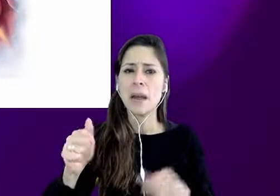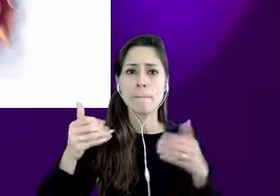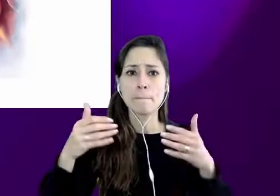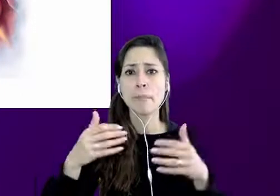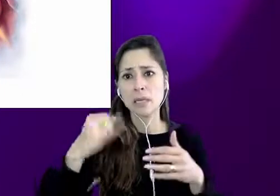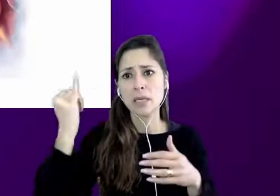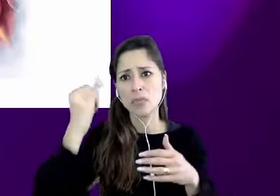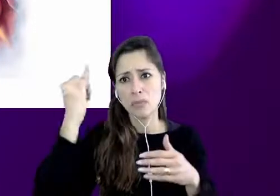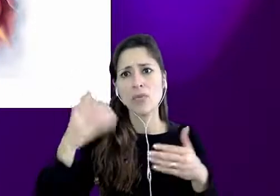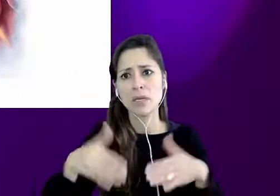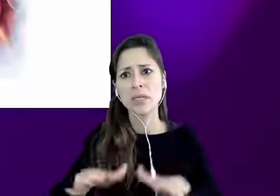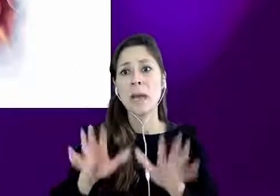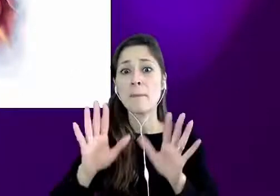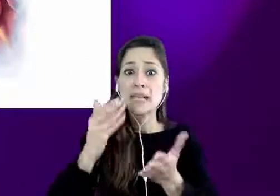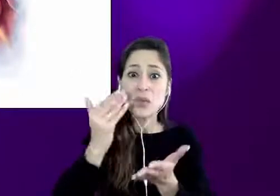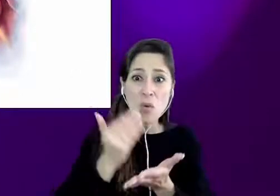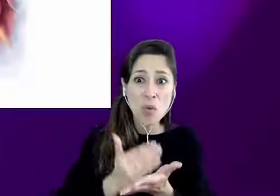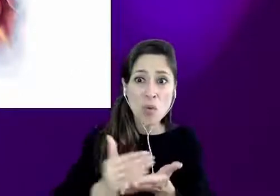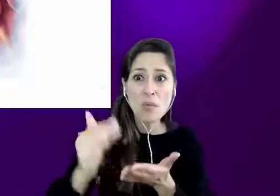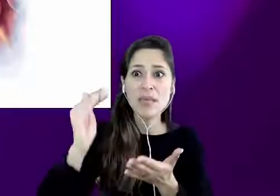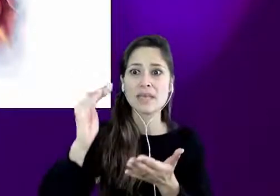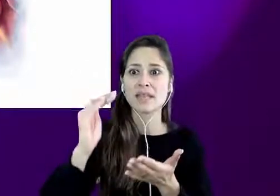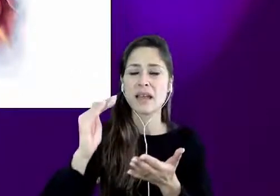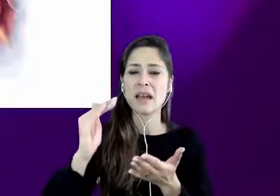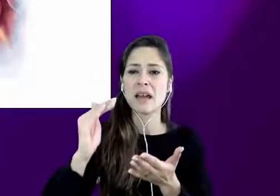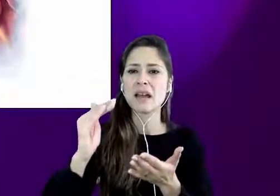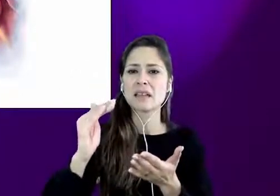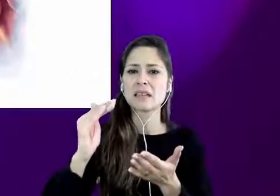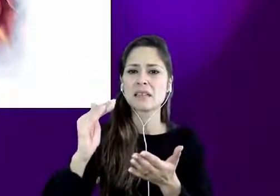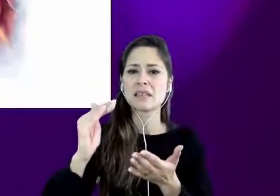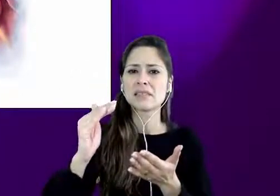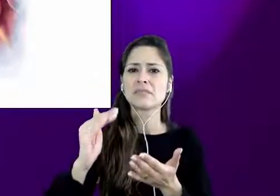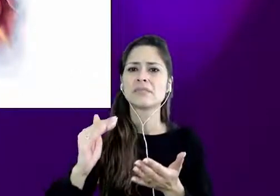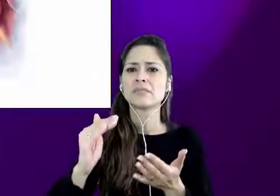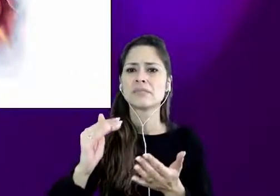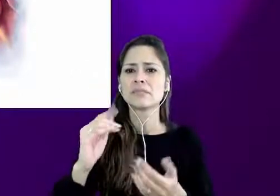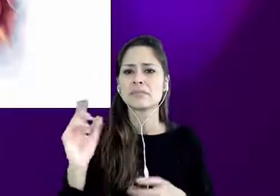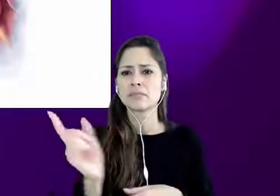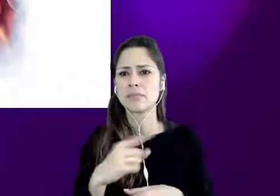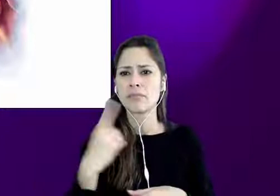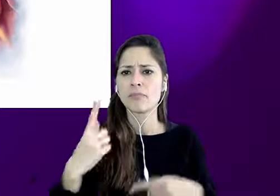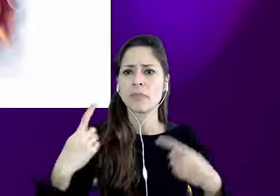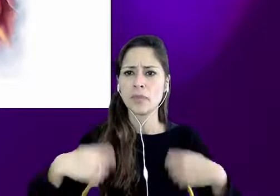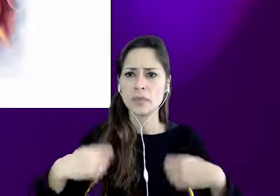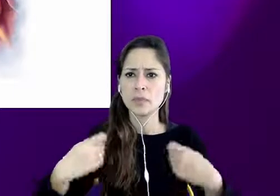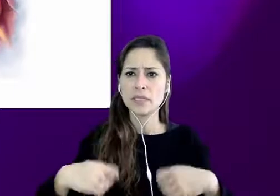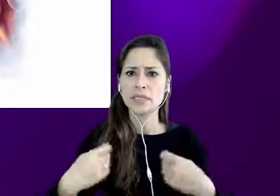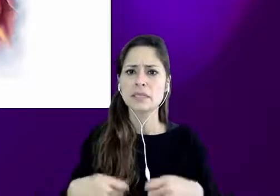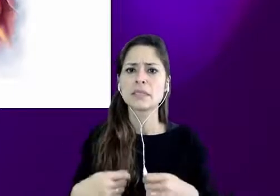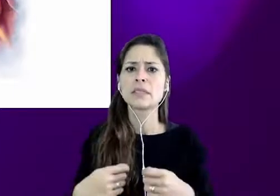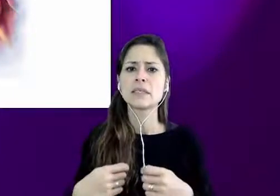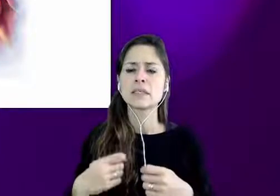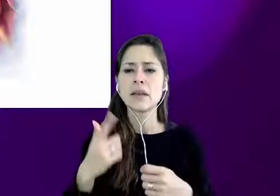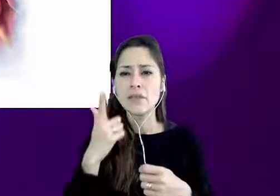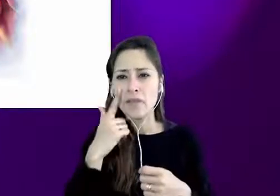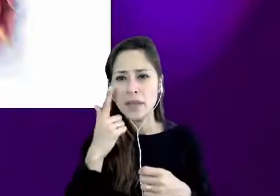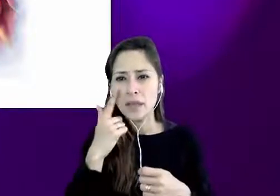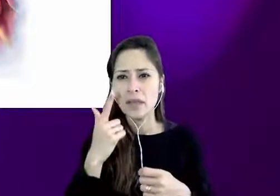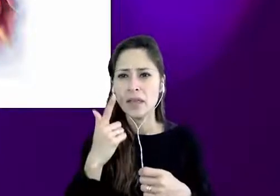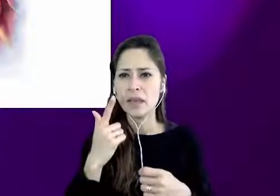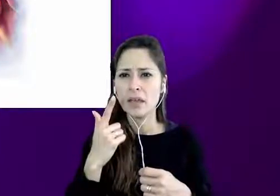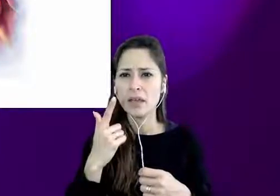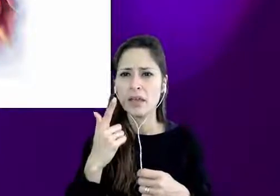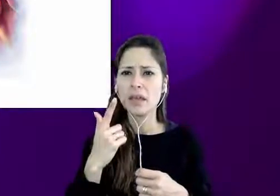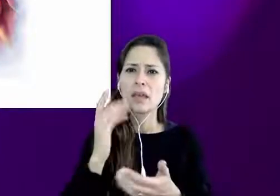só inicia uma cascata de eventos positivos, né? A gente precisa saber que a extração placentária não encerra